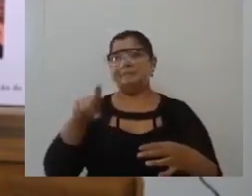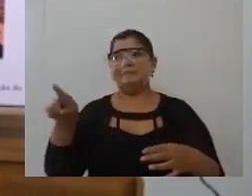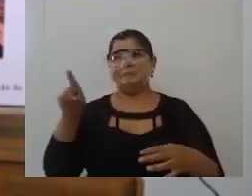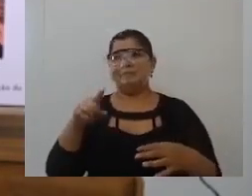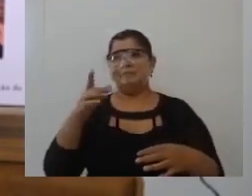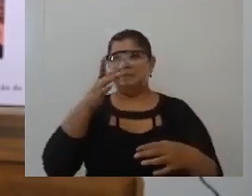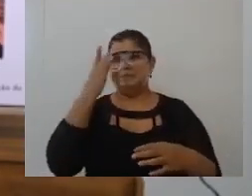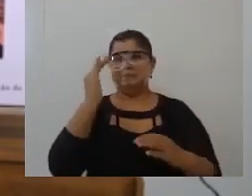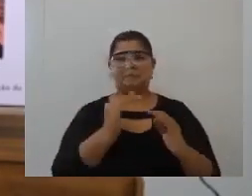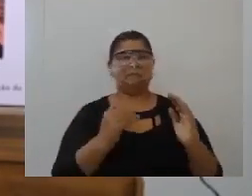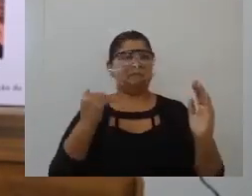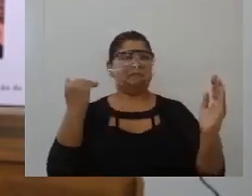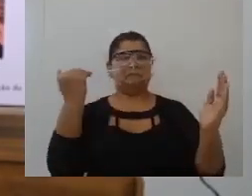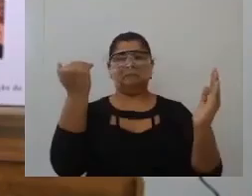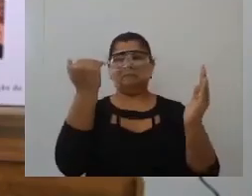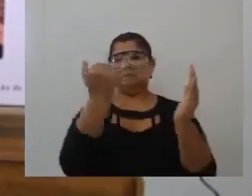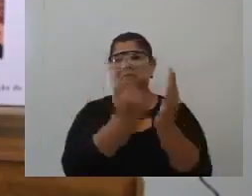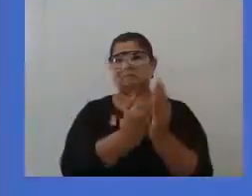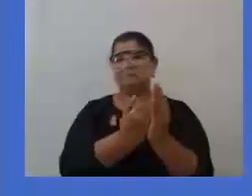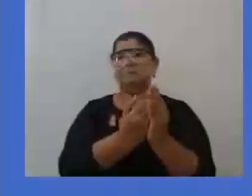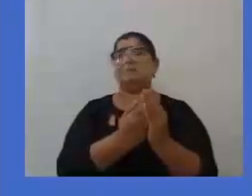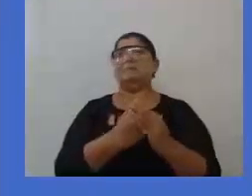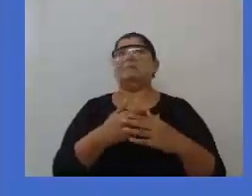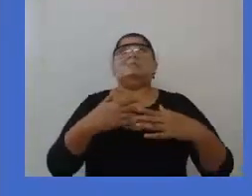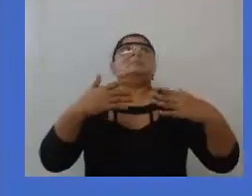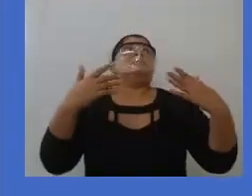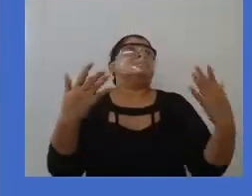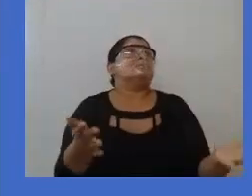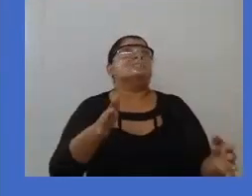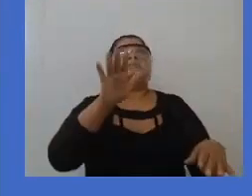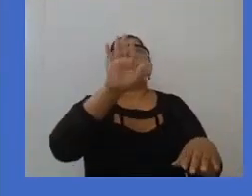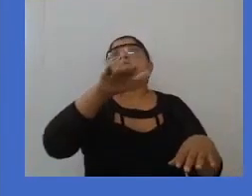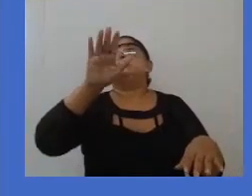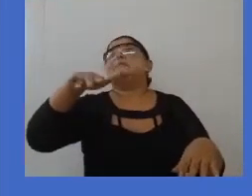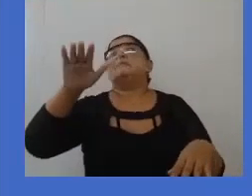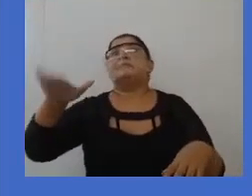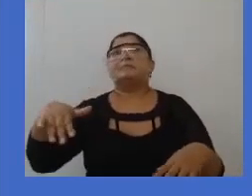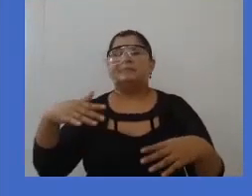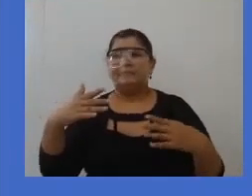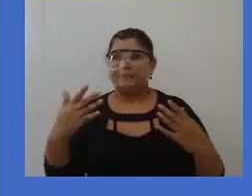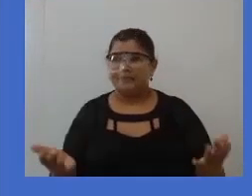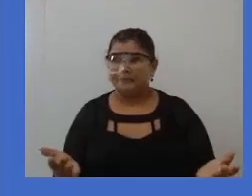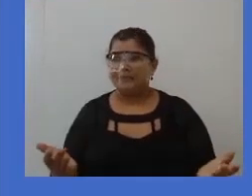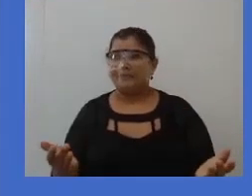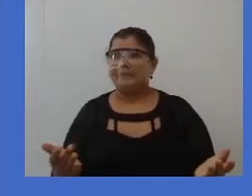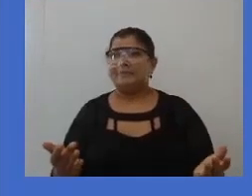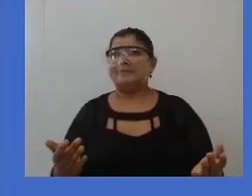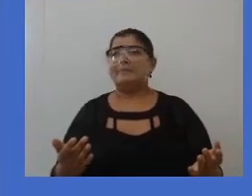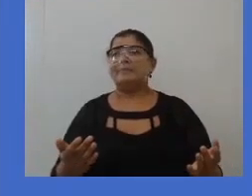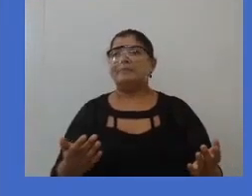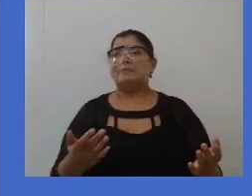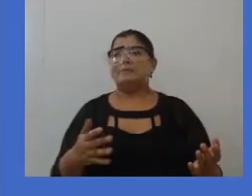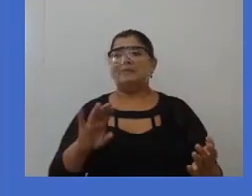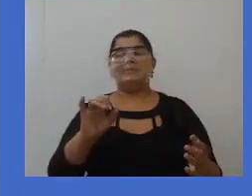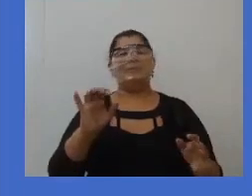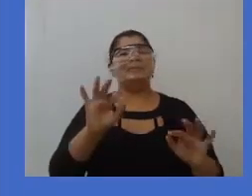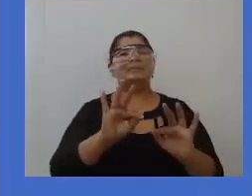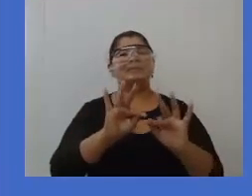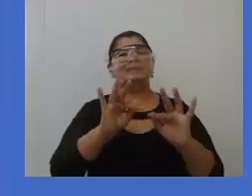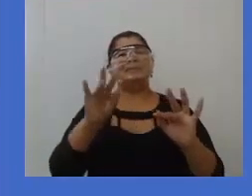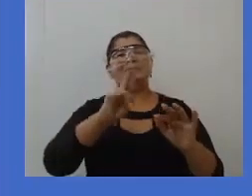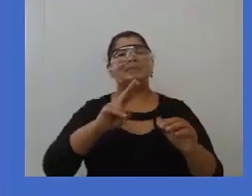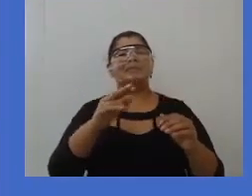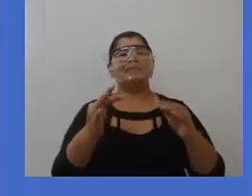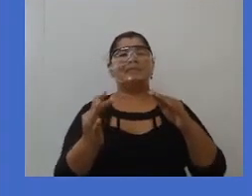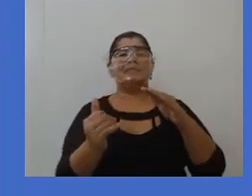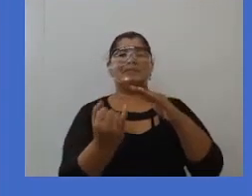exagerada. Dá uma olhadinha aqui, ó. Vamos ver na tela cheia de novo. Gente, veja, uma forma bem popular,